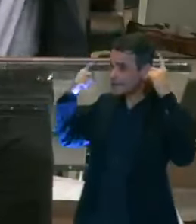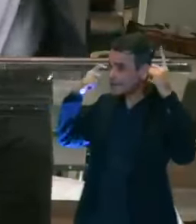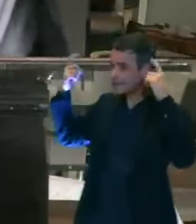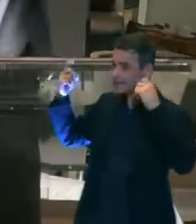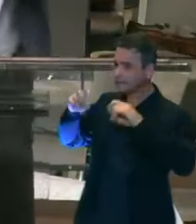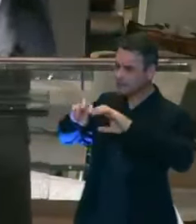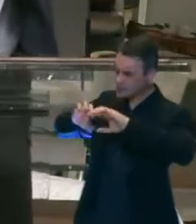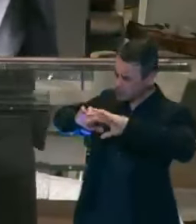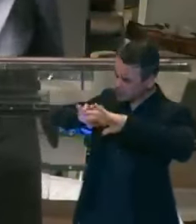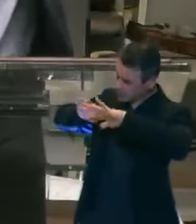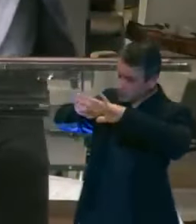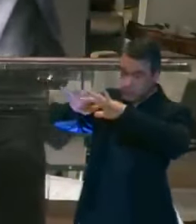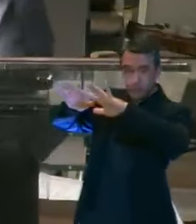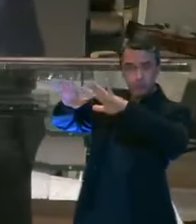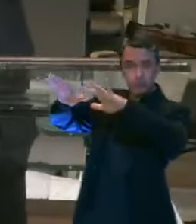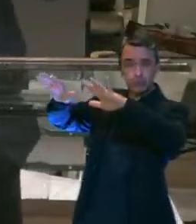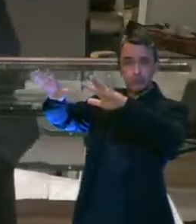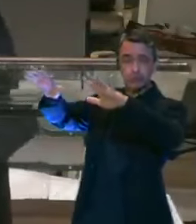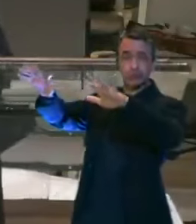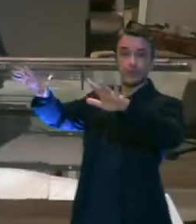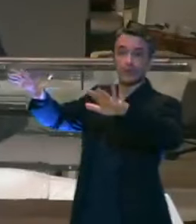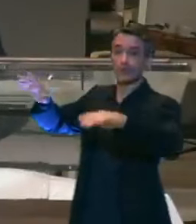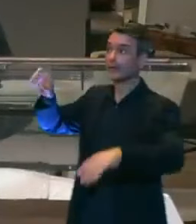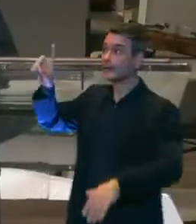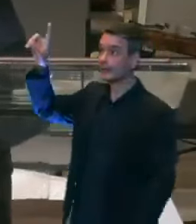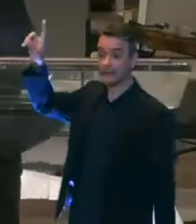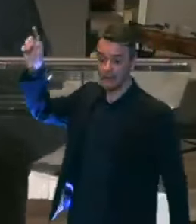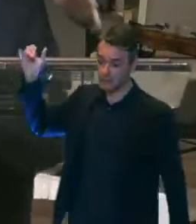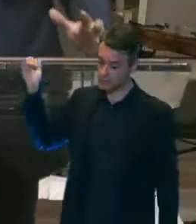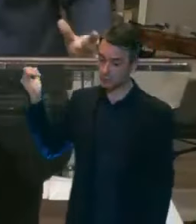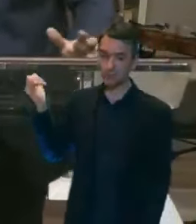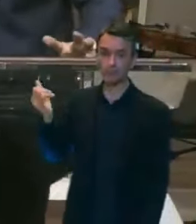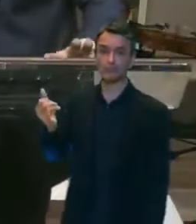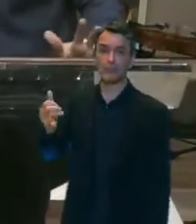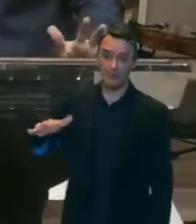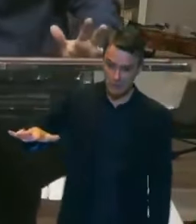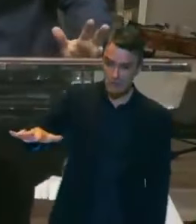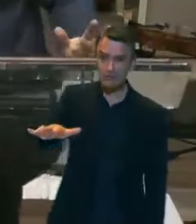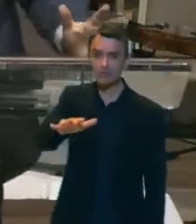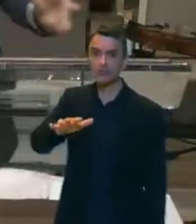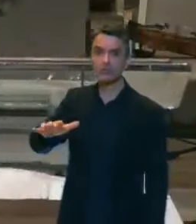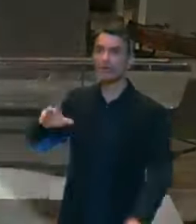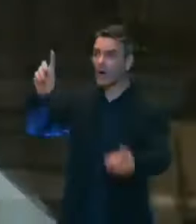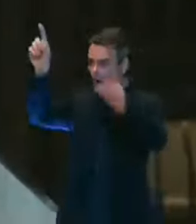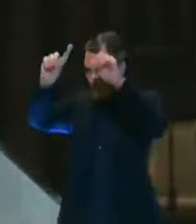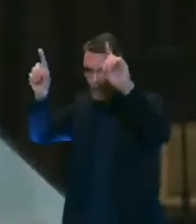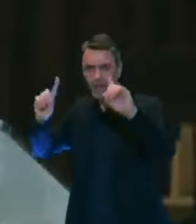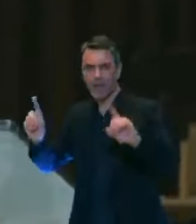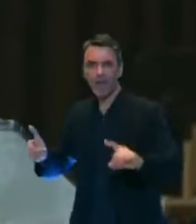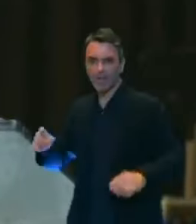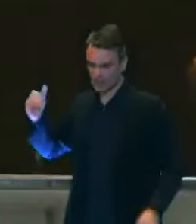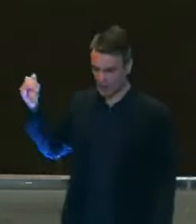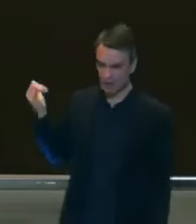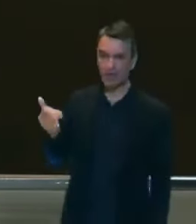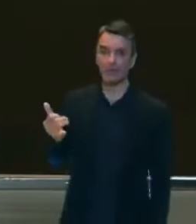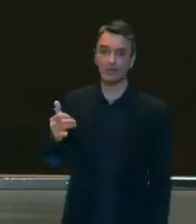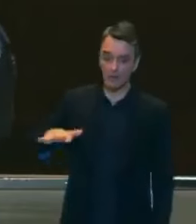vez mais. Aquela buzina. E Deus falou com eles no meio de um trovão. Que coisa!